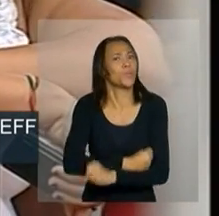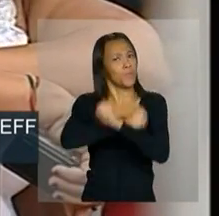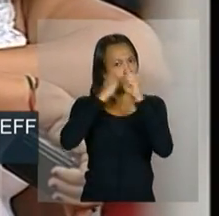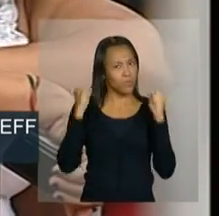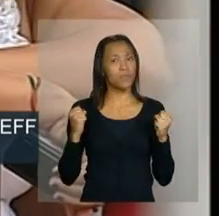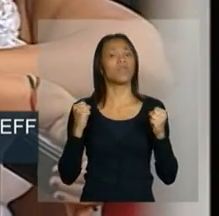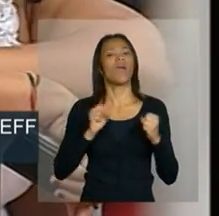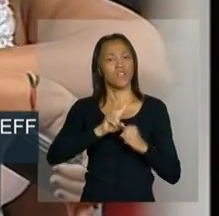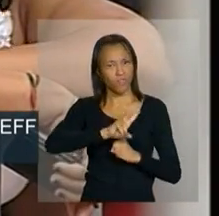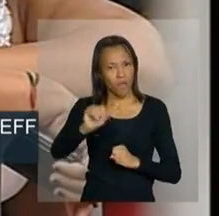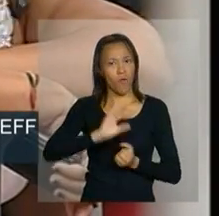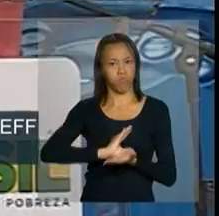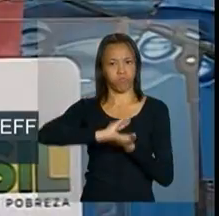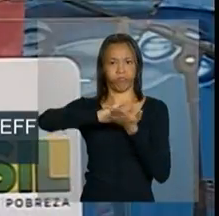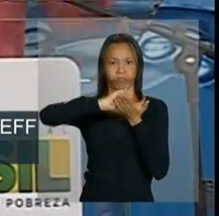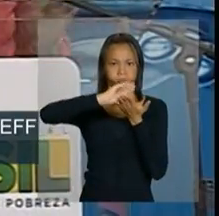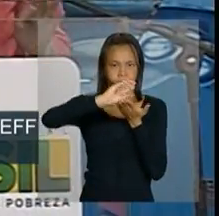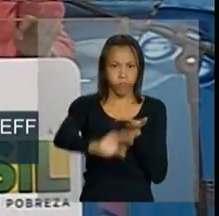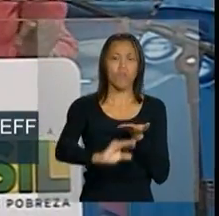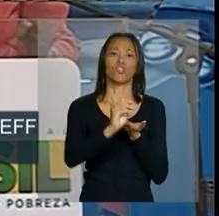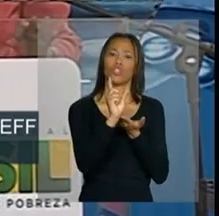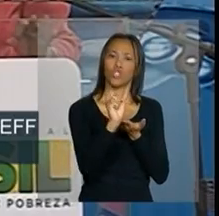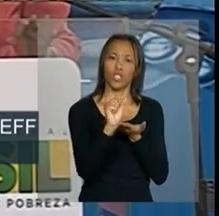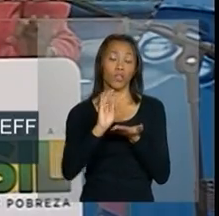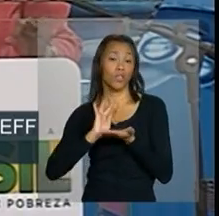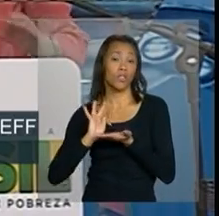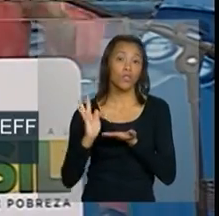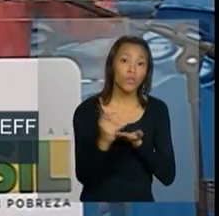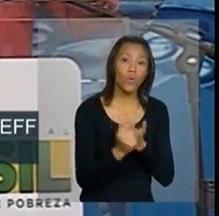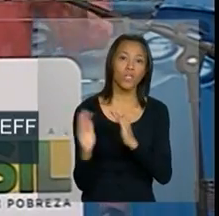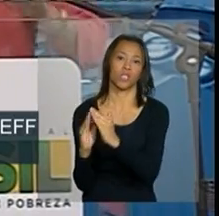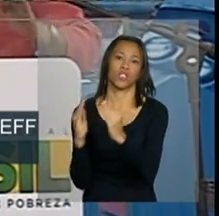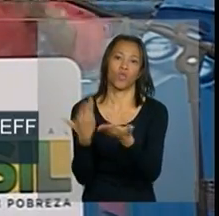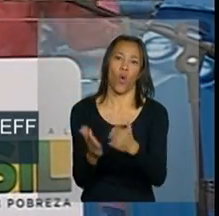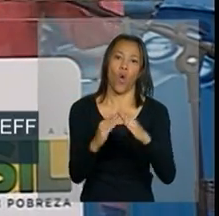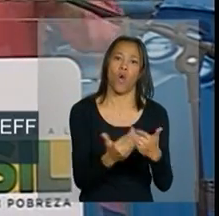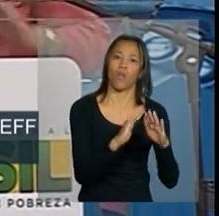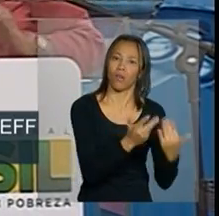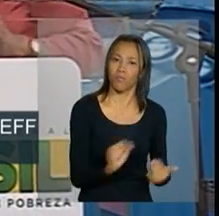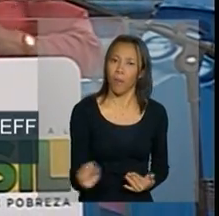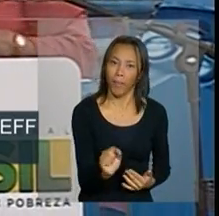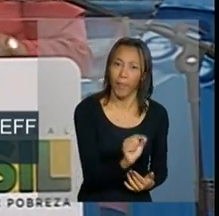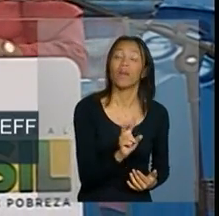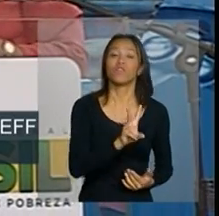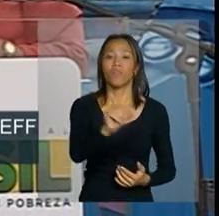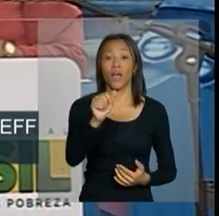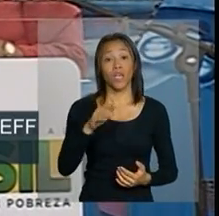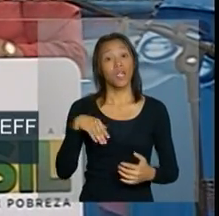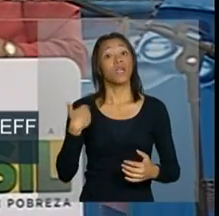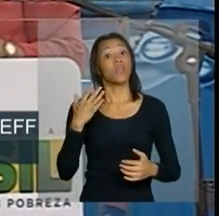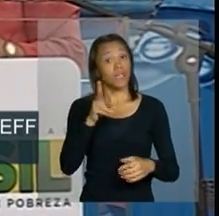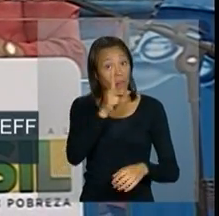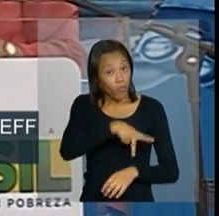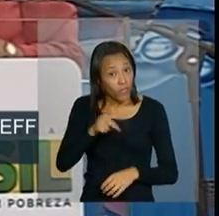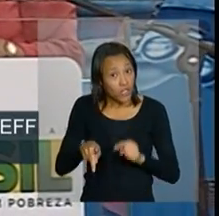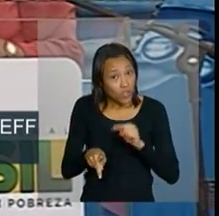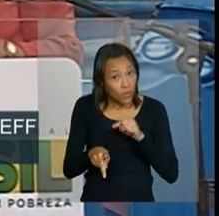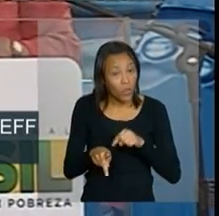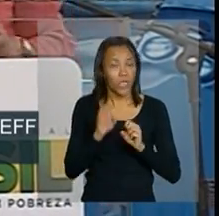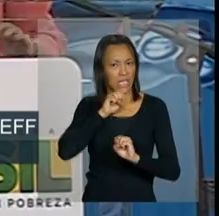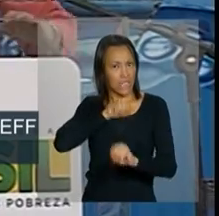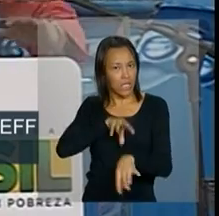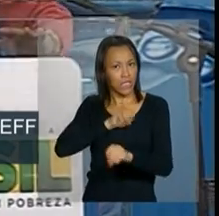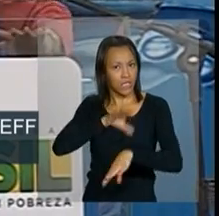vamos colocar dinheiro em todas as escolas. Nós consideramos que a professora que